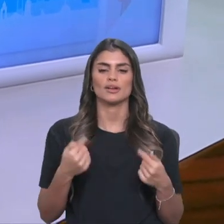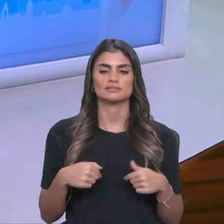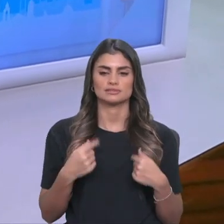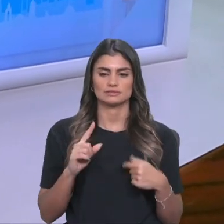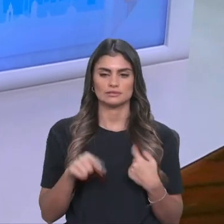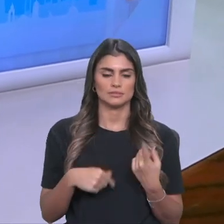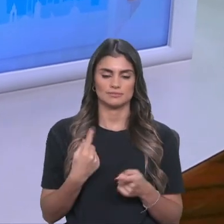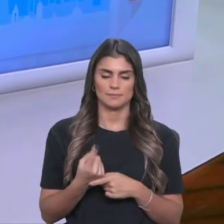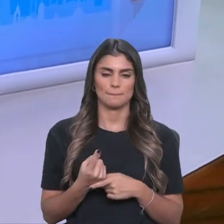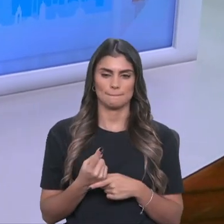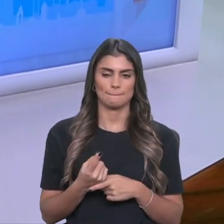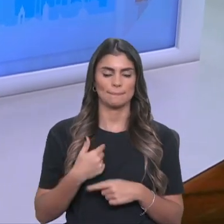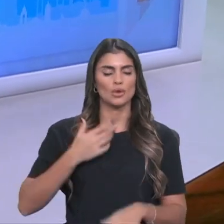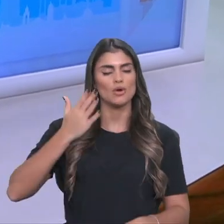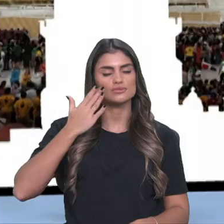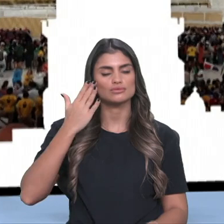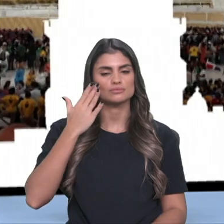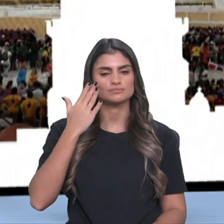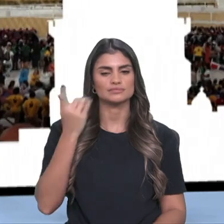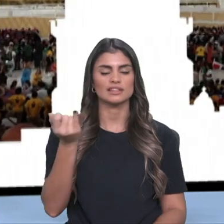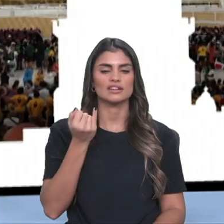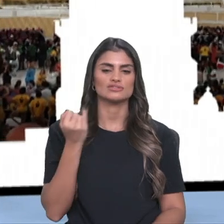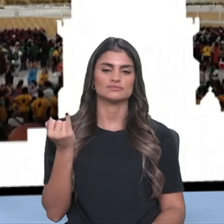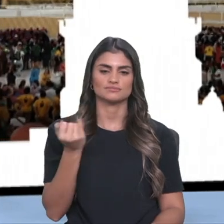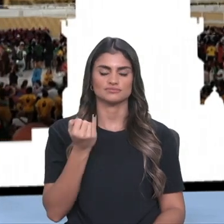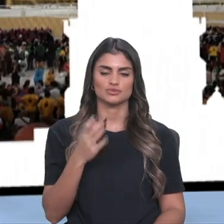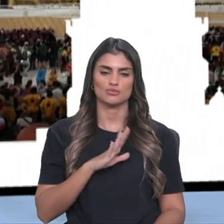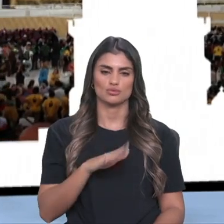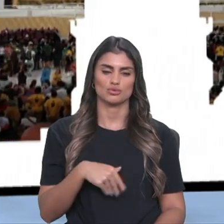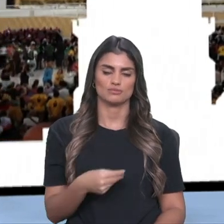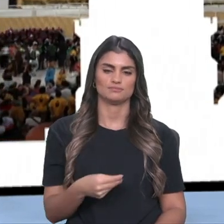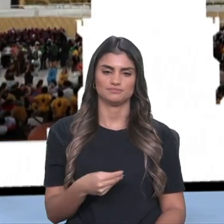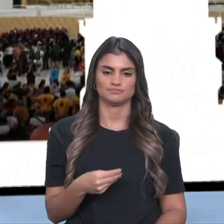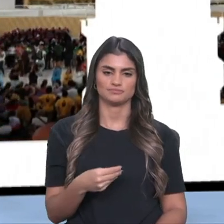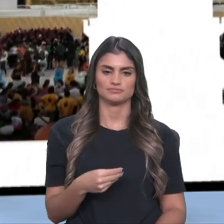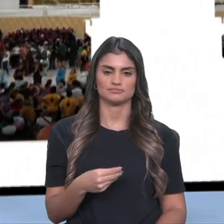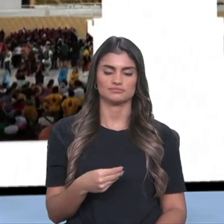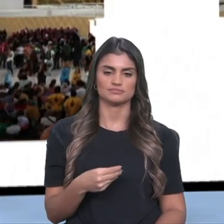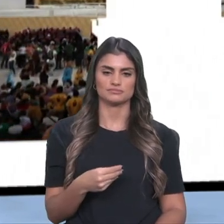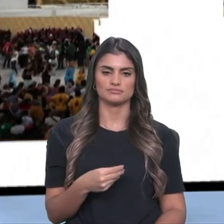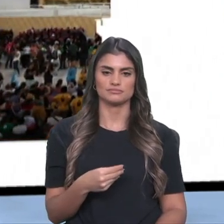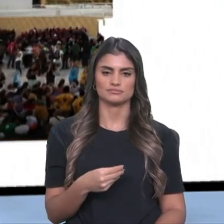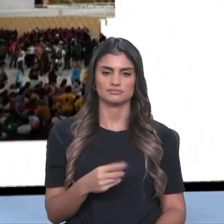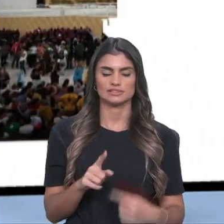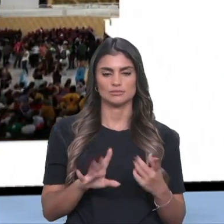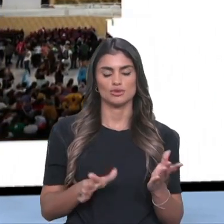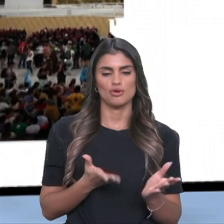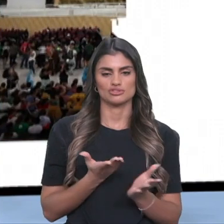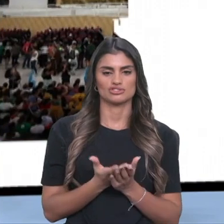nesse sentido, eu acho que as ideias do mundo serão sempre propostas